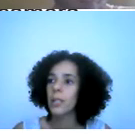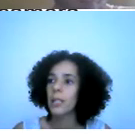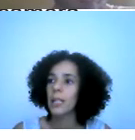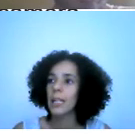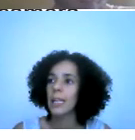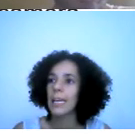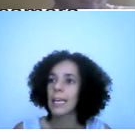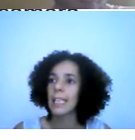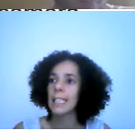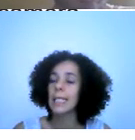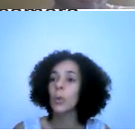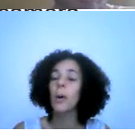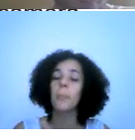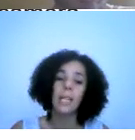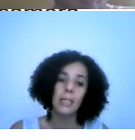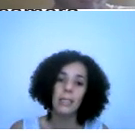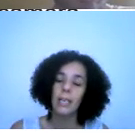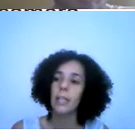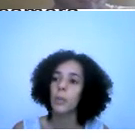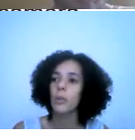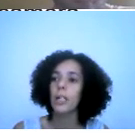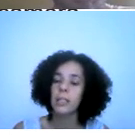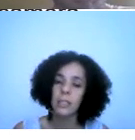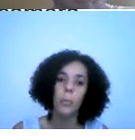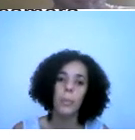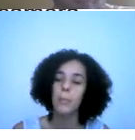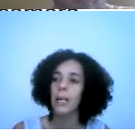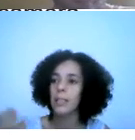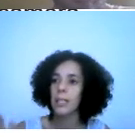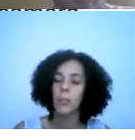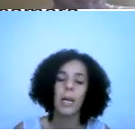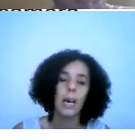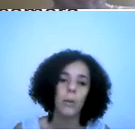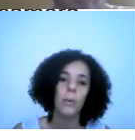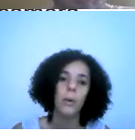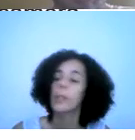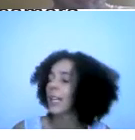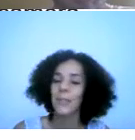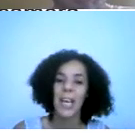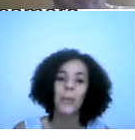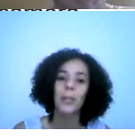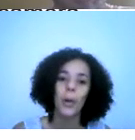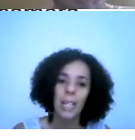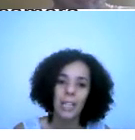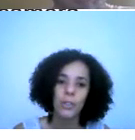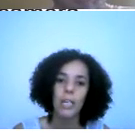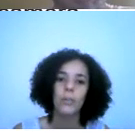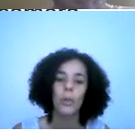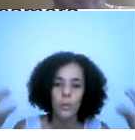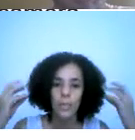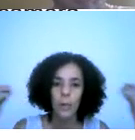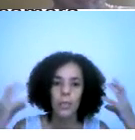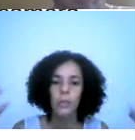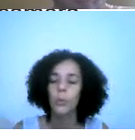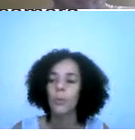viu que no ambiente, né, natural já tinha um primata, que era o macaco, que era o saguim do Nordeste, né, o